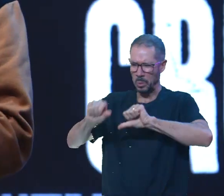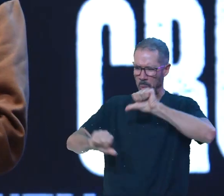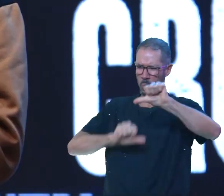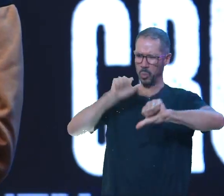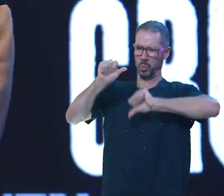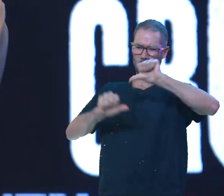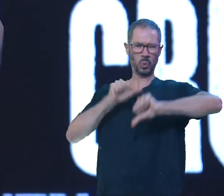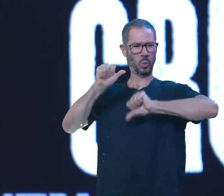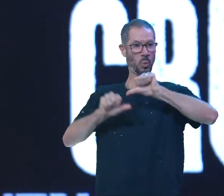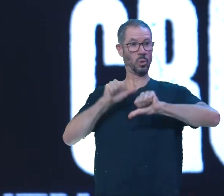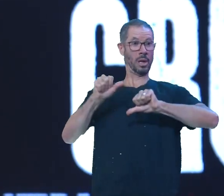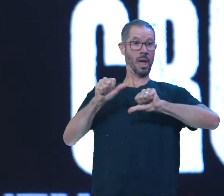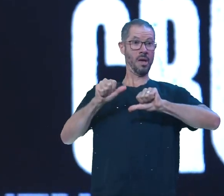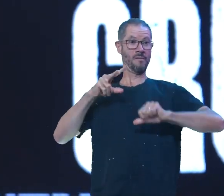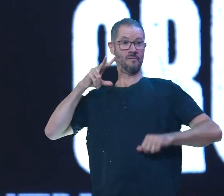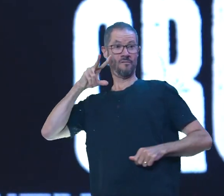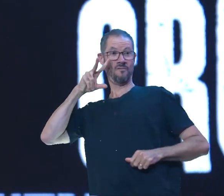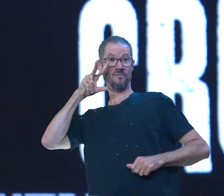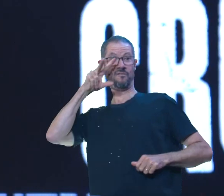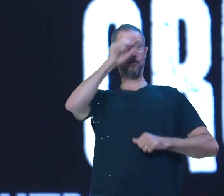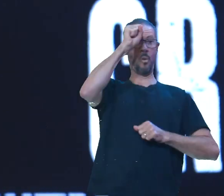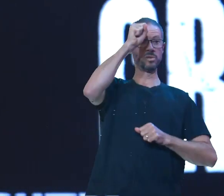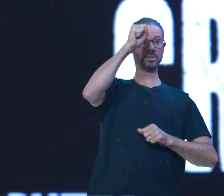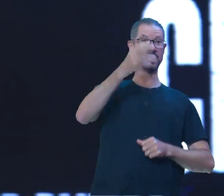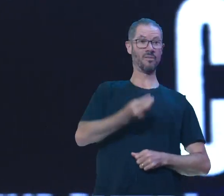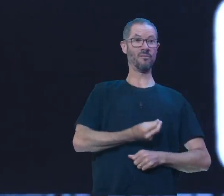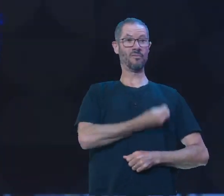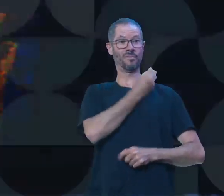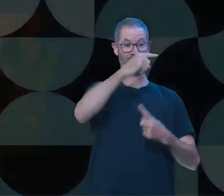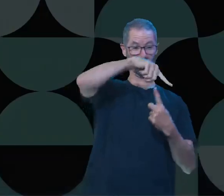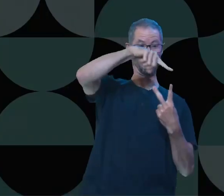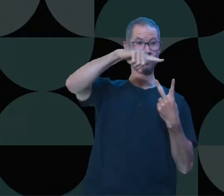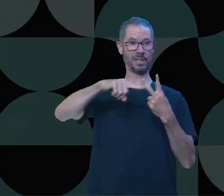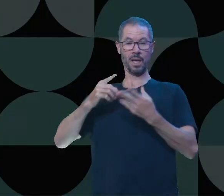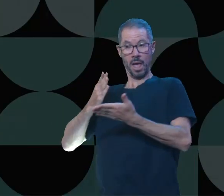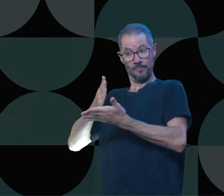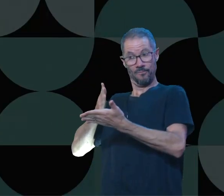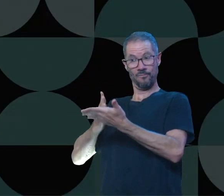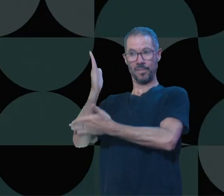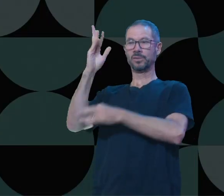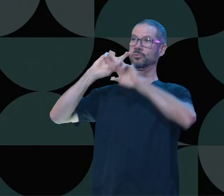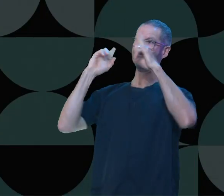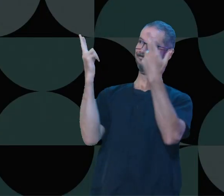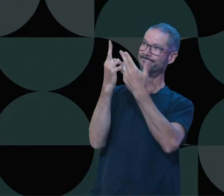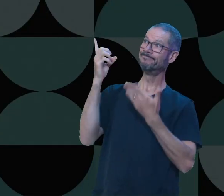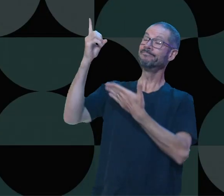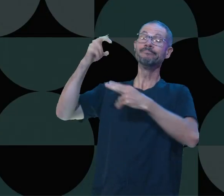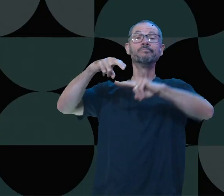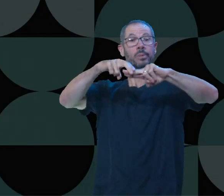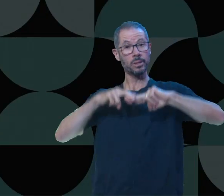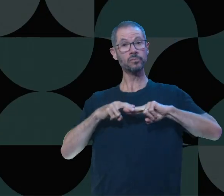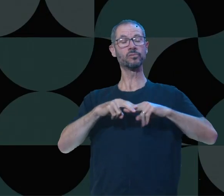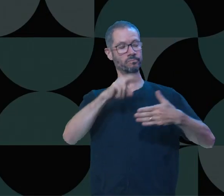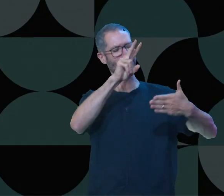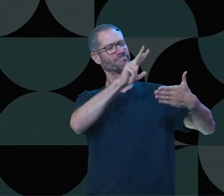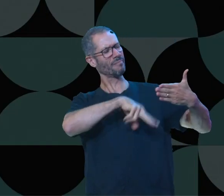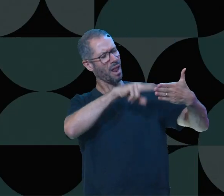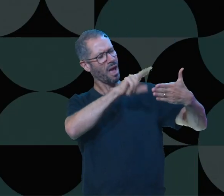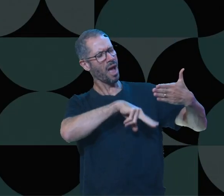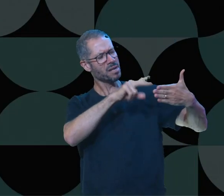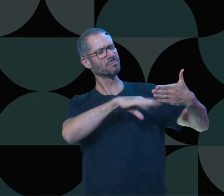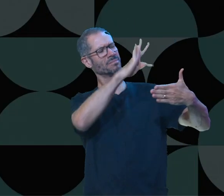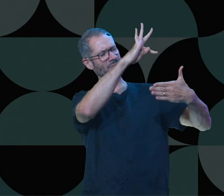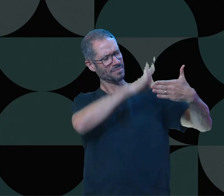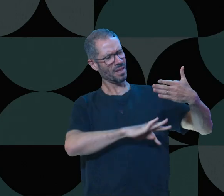na nossa maior força, tanto da nossa vida, como no avanço do reino de Deus. E por isso eu quero olhar com você hoje para esse